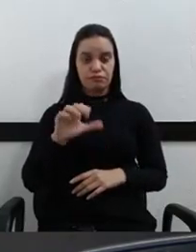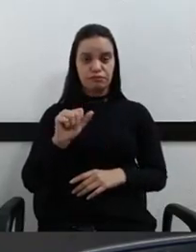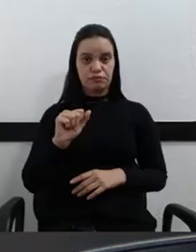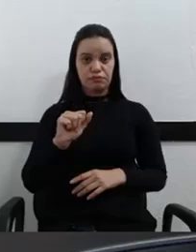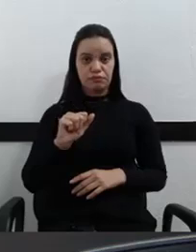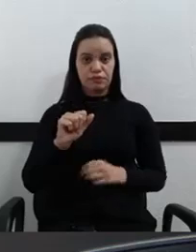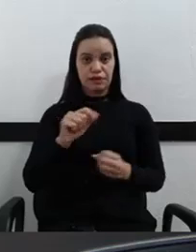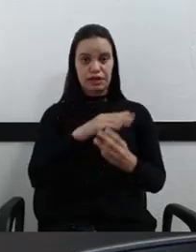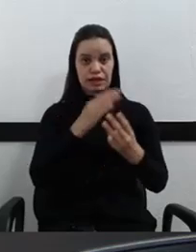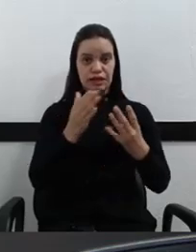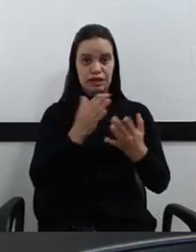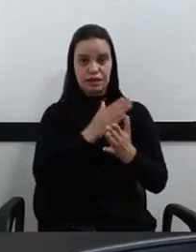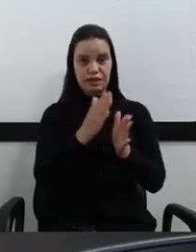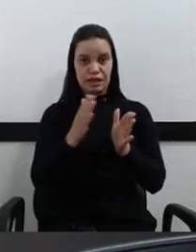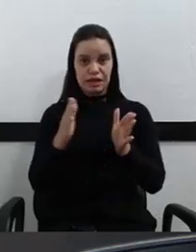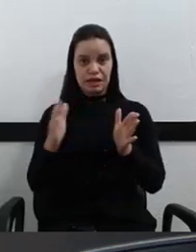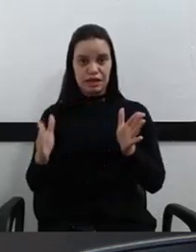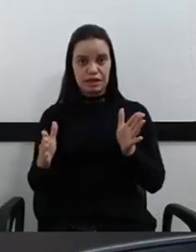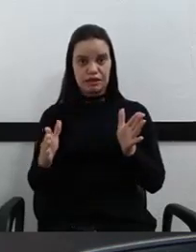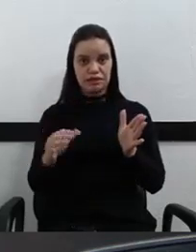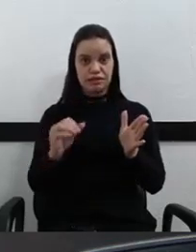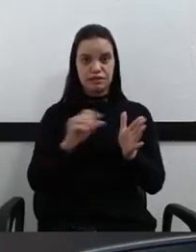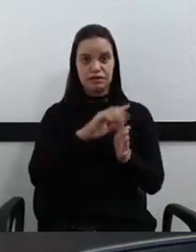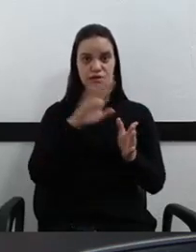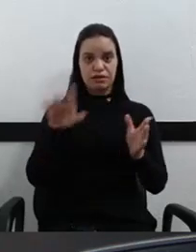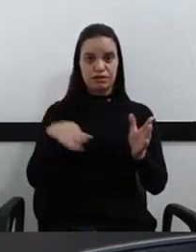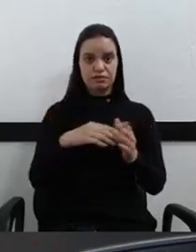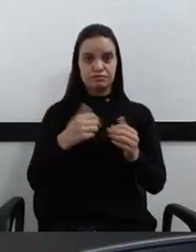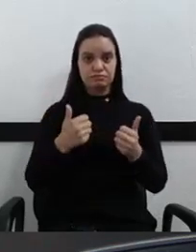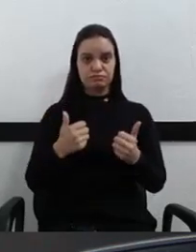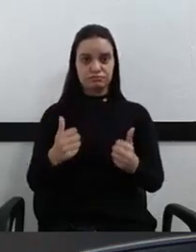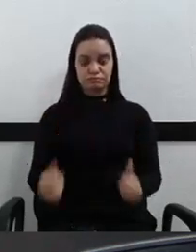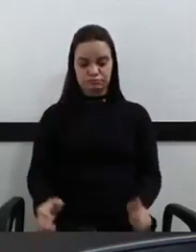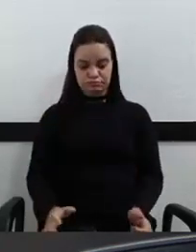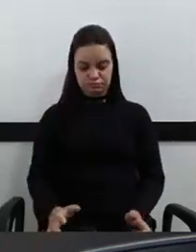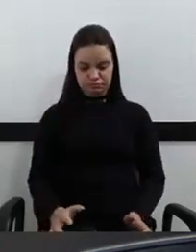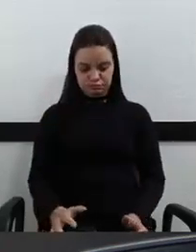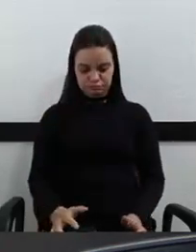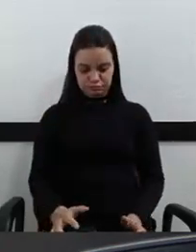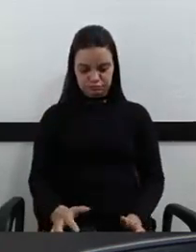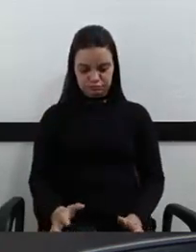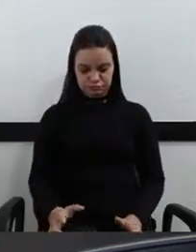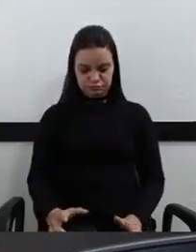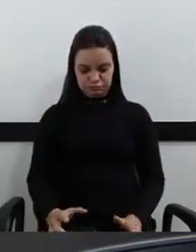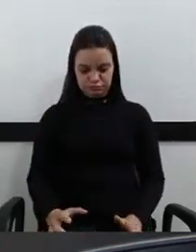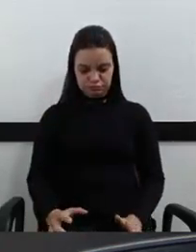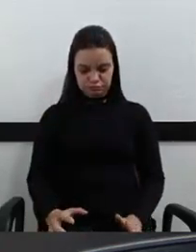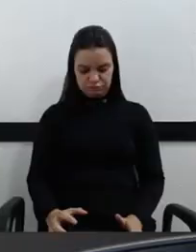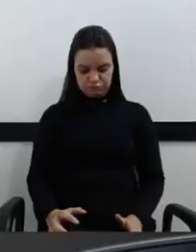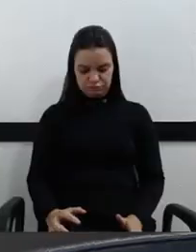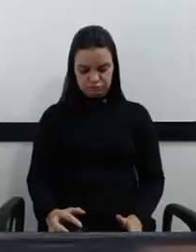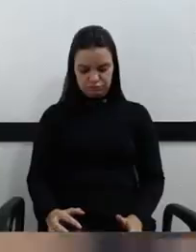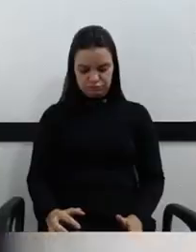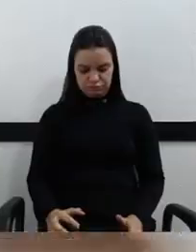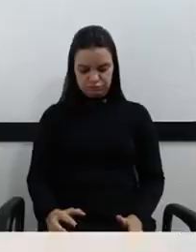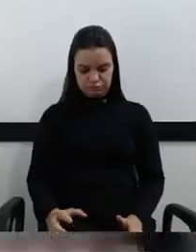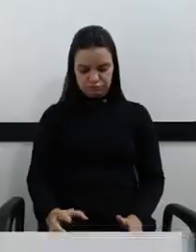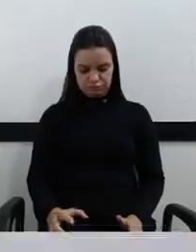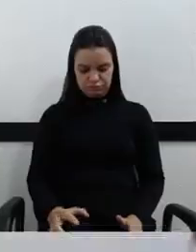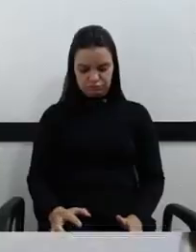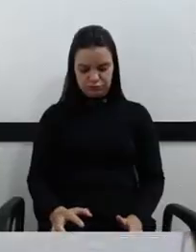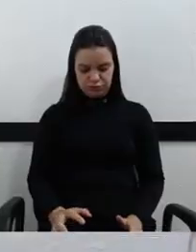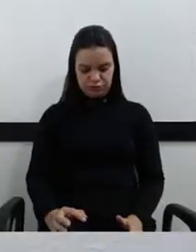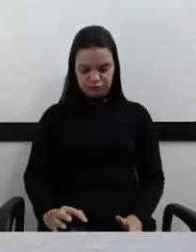nessa ordem, encaminhando-se o resultado da escolha à Defensoria Pública Geral para a designação. Devolvo a palavra, presidente. Obrigado. Em